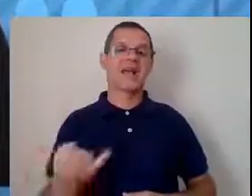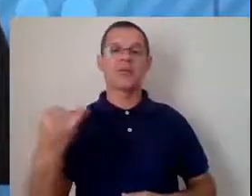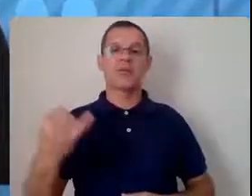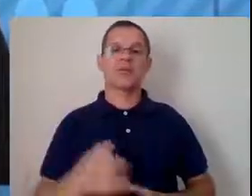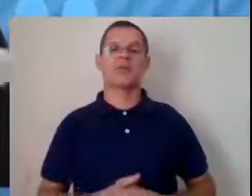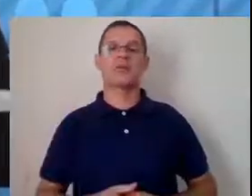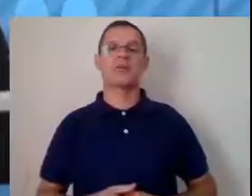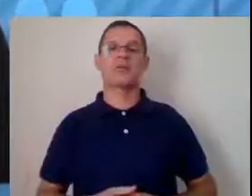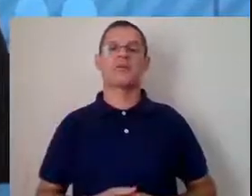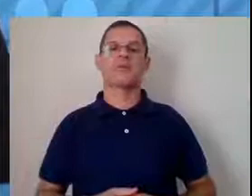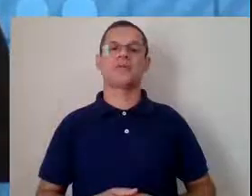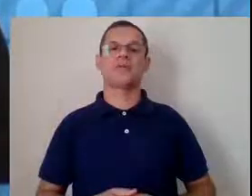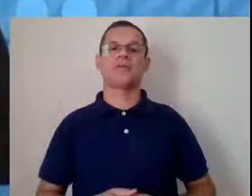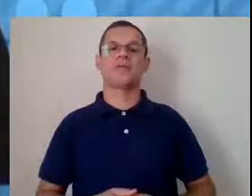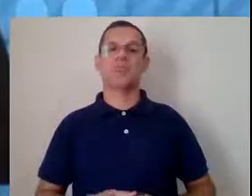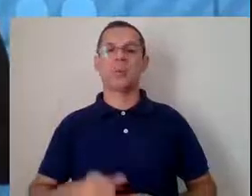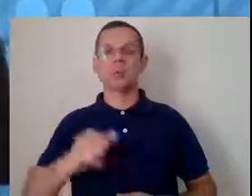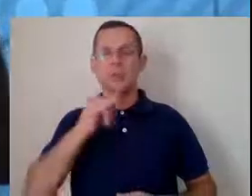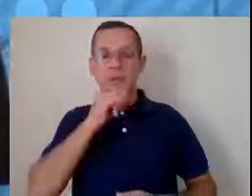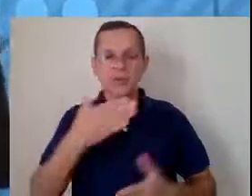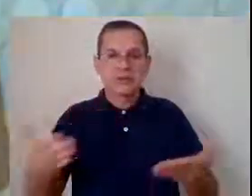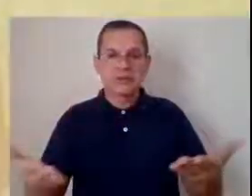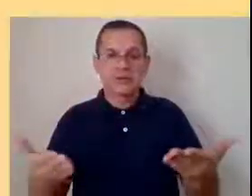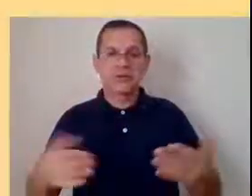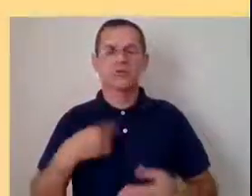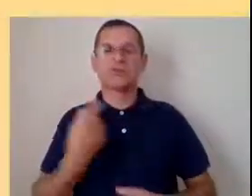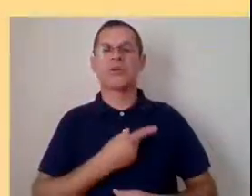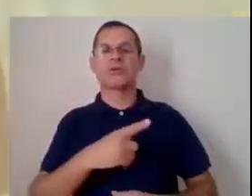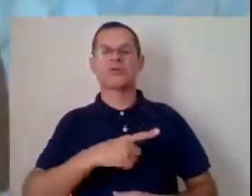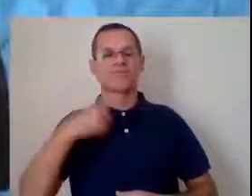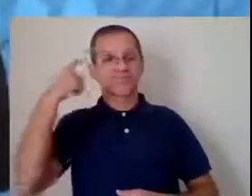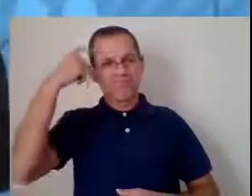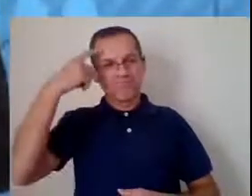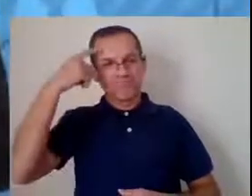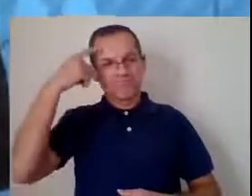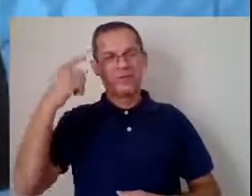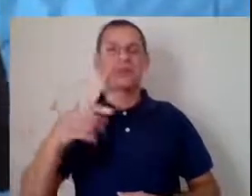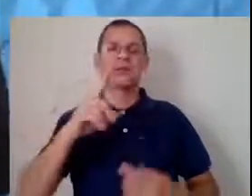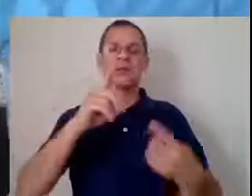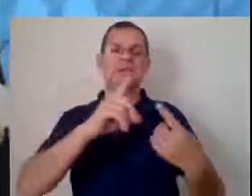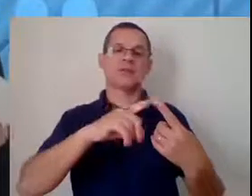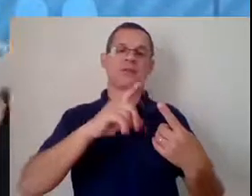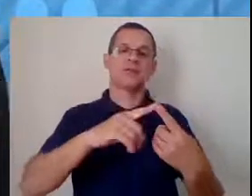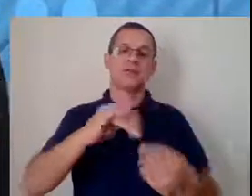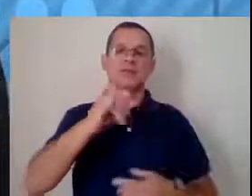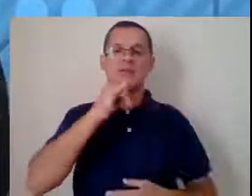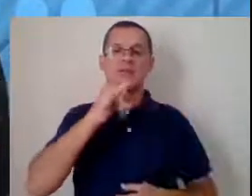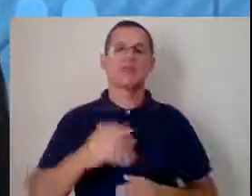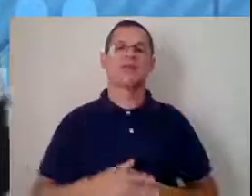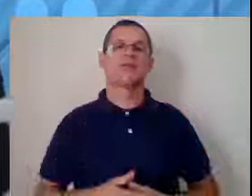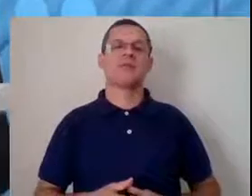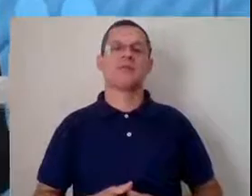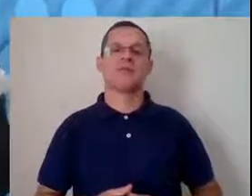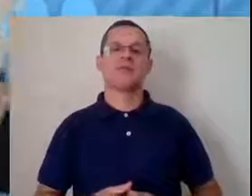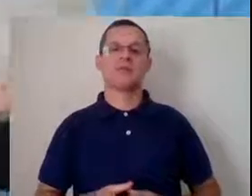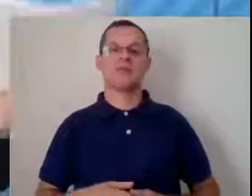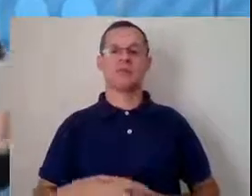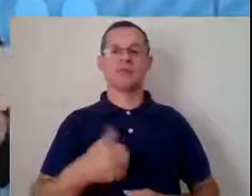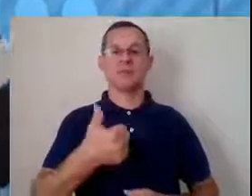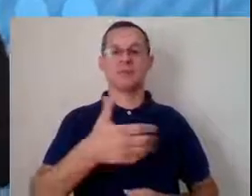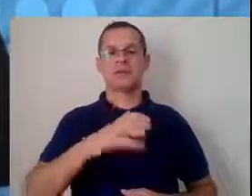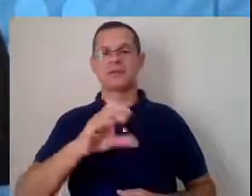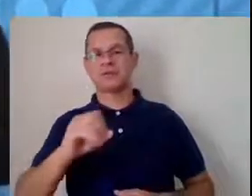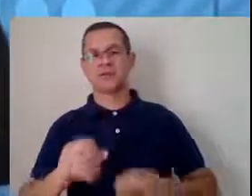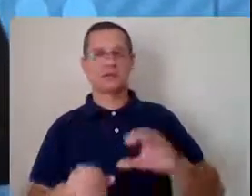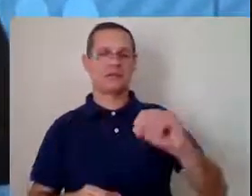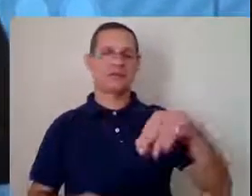comum, tá? Vamos ver um dos exemplos. Nós temos que pensar naquele primeiro exemplo lá dos 60 comandos.